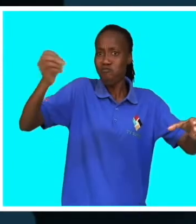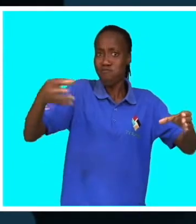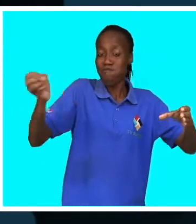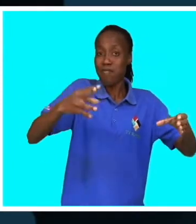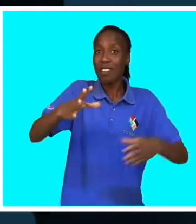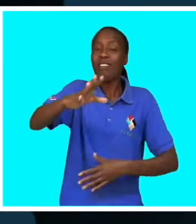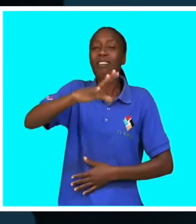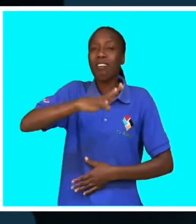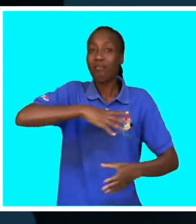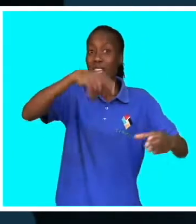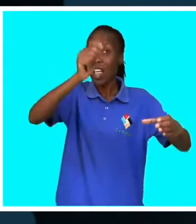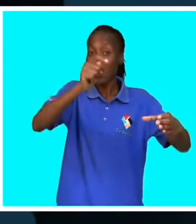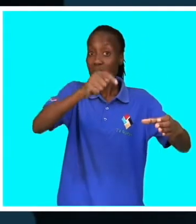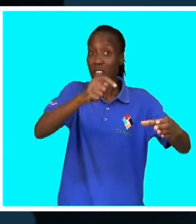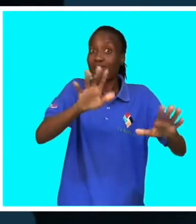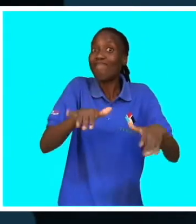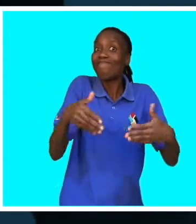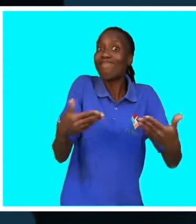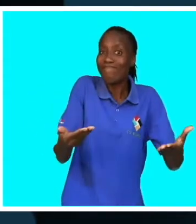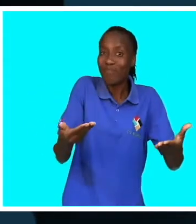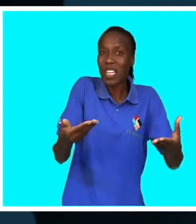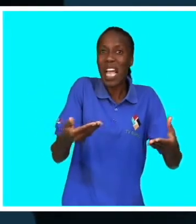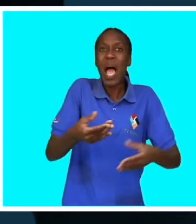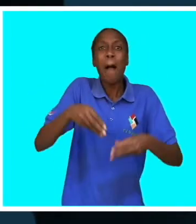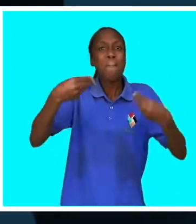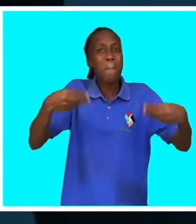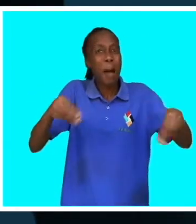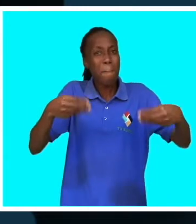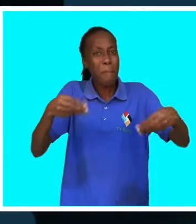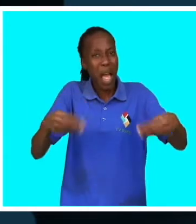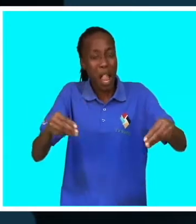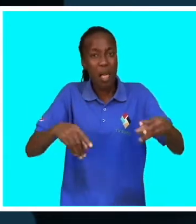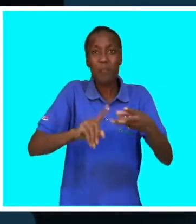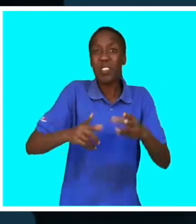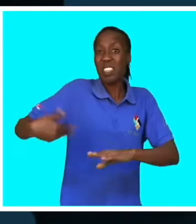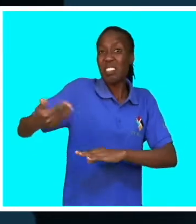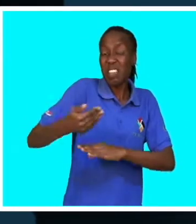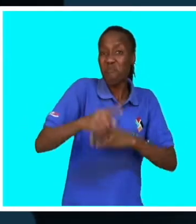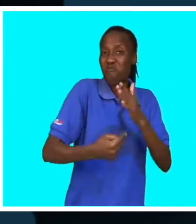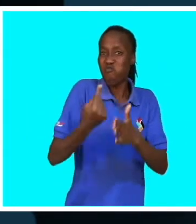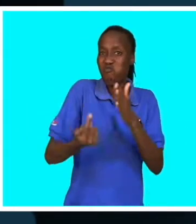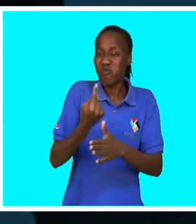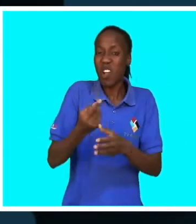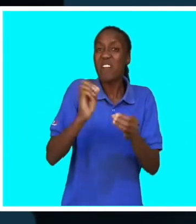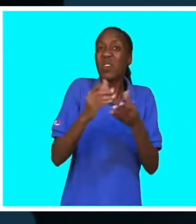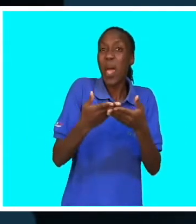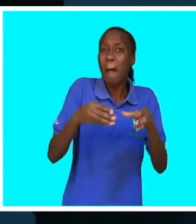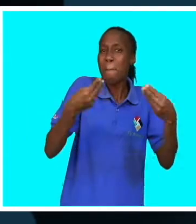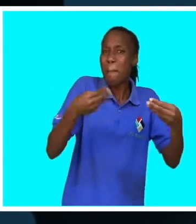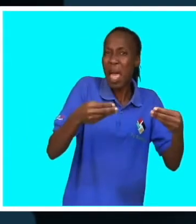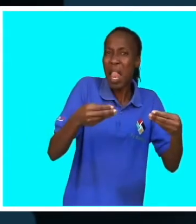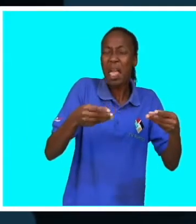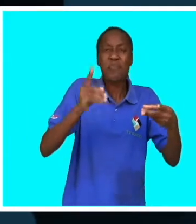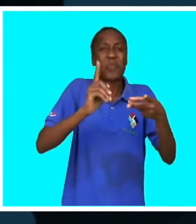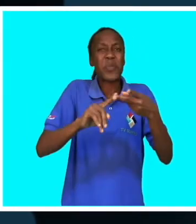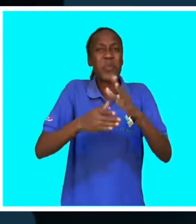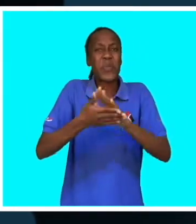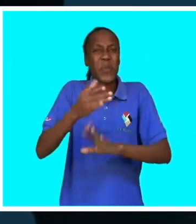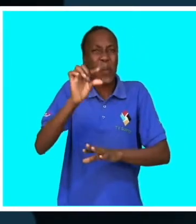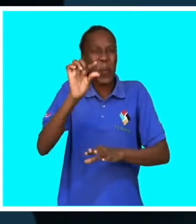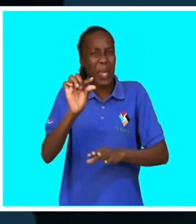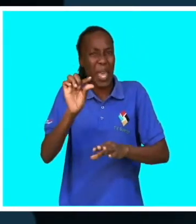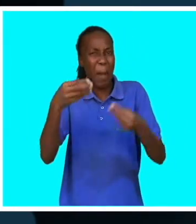produtos vêm embalados. E contém, portanto, cartão por baixo. No dia a dia nós produzimos papel. Desde o